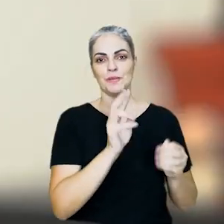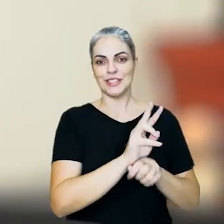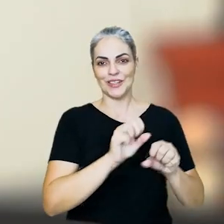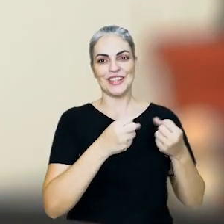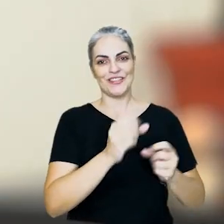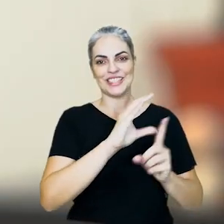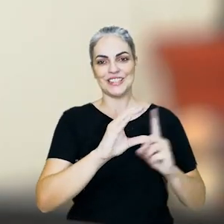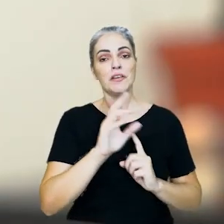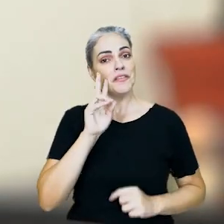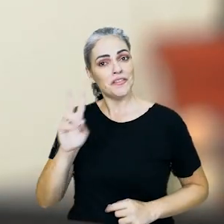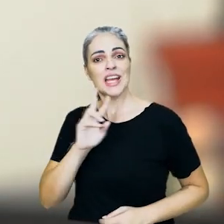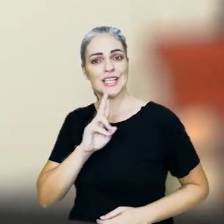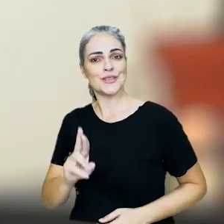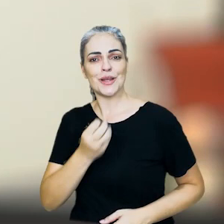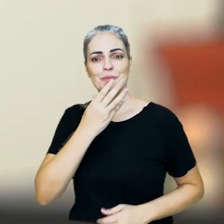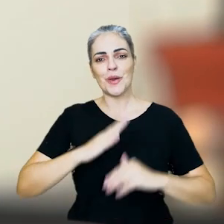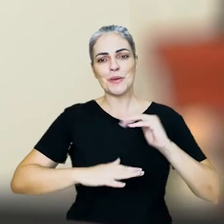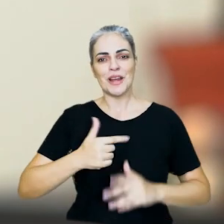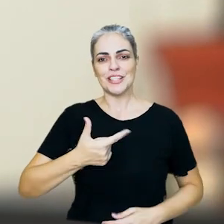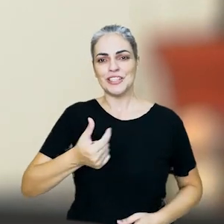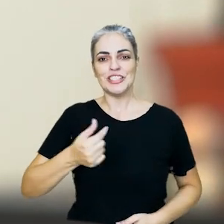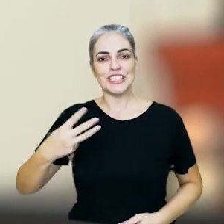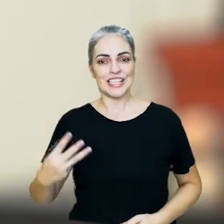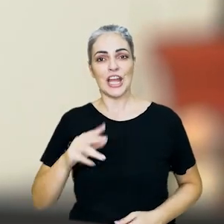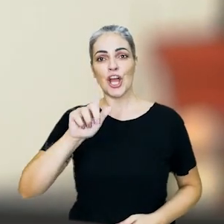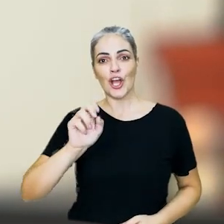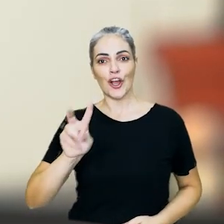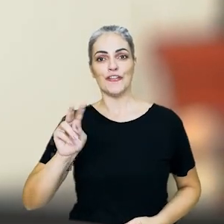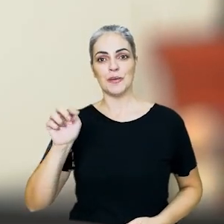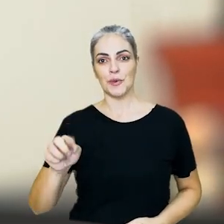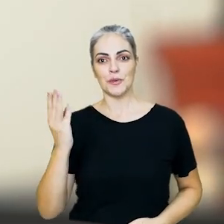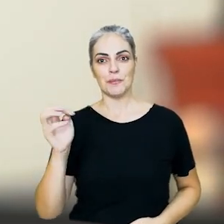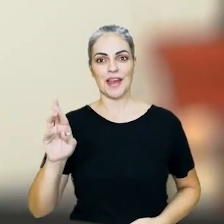civil. Acesse o resultado do edital do Banco de Boas Práticas 2023 em